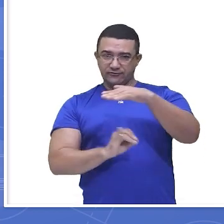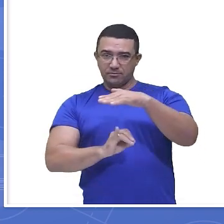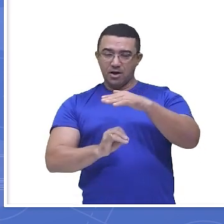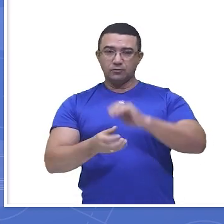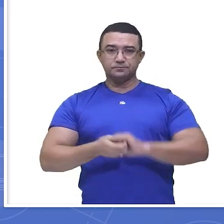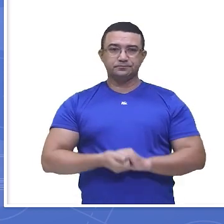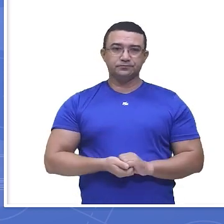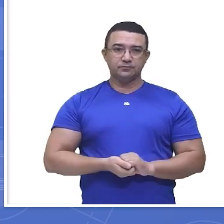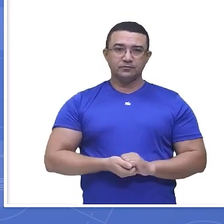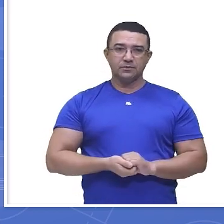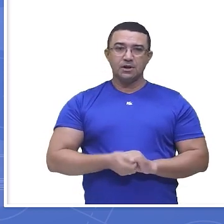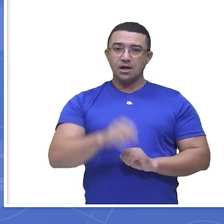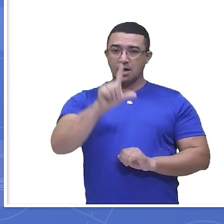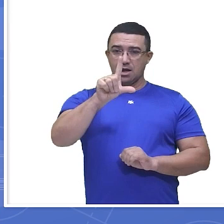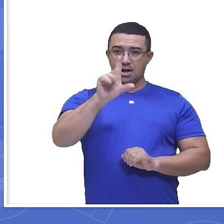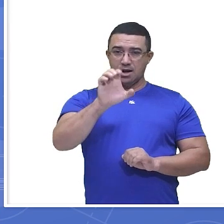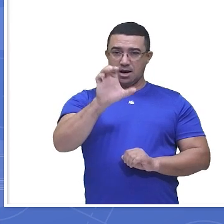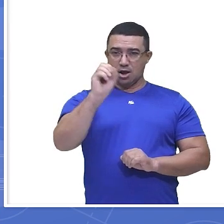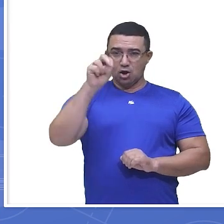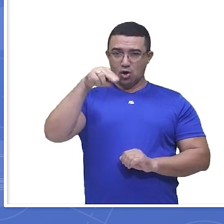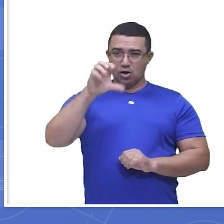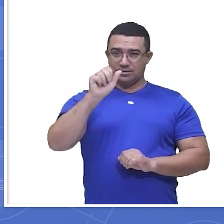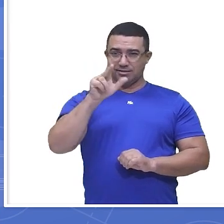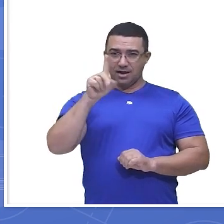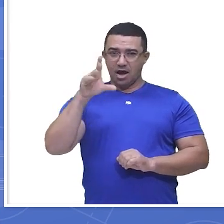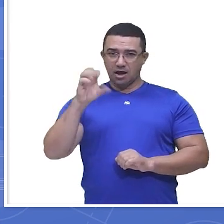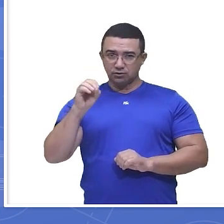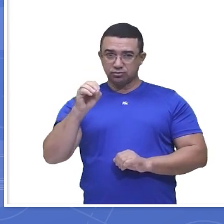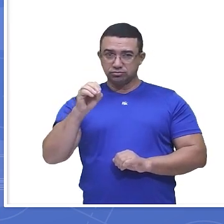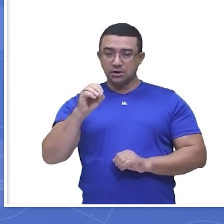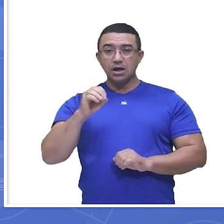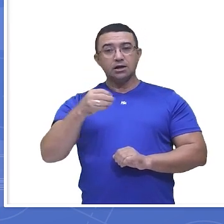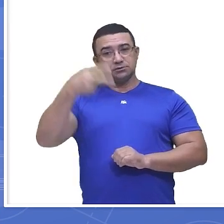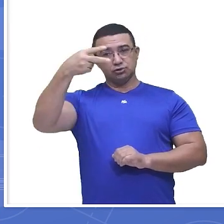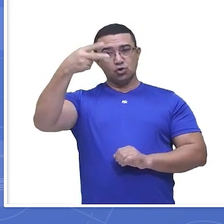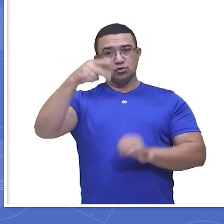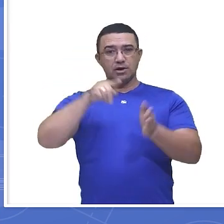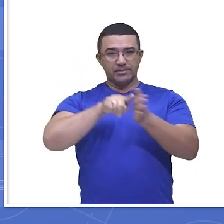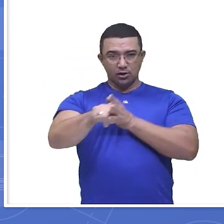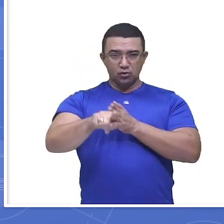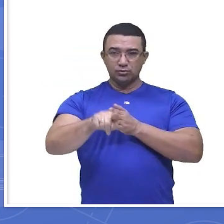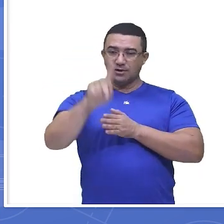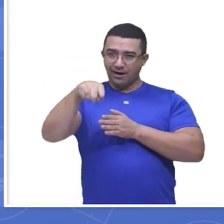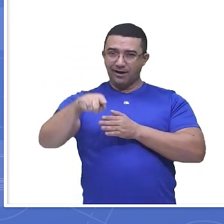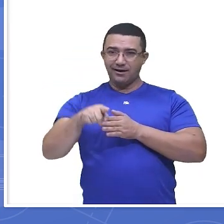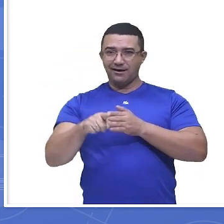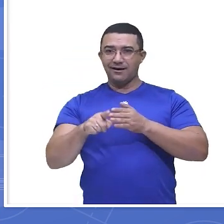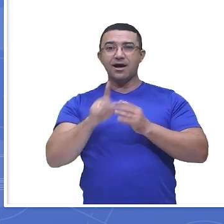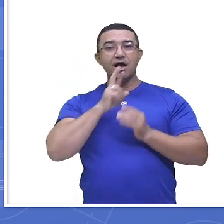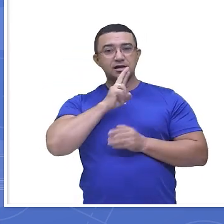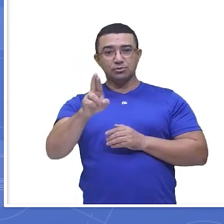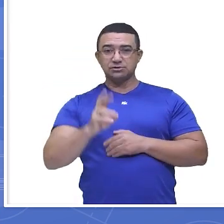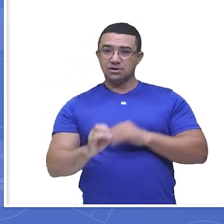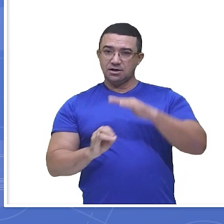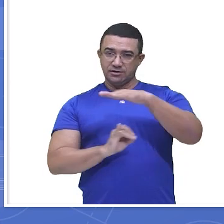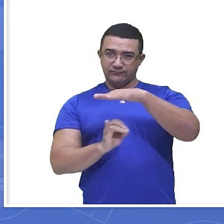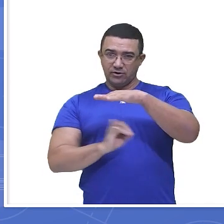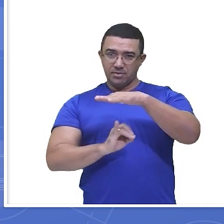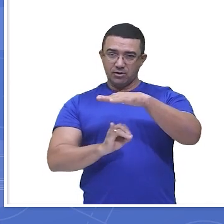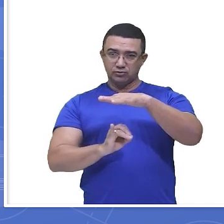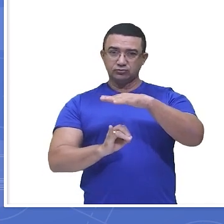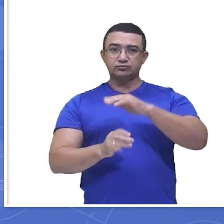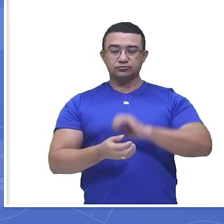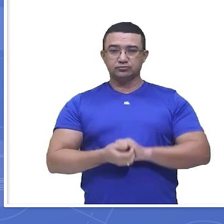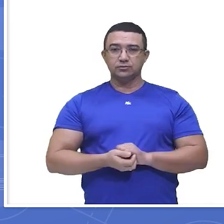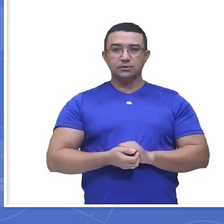ler. E o Leonardo? A segunda, informal. Mas o que é informal na segunda, Leonardo? O primeiro texto, o